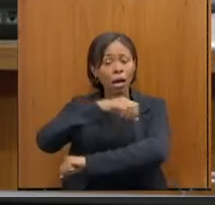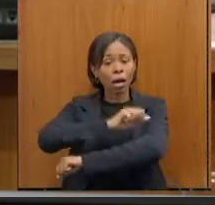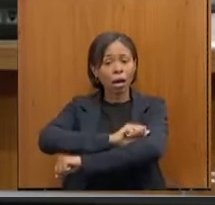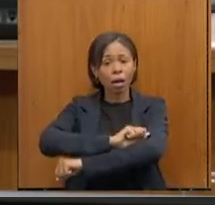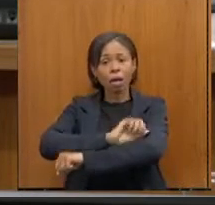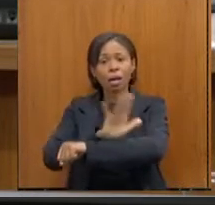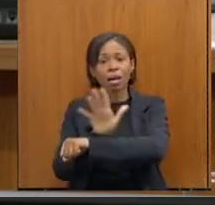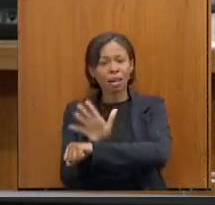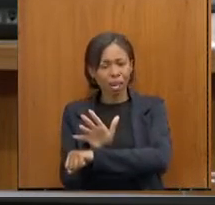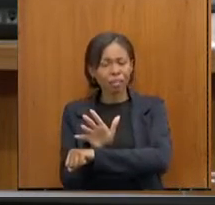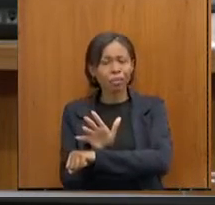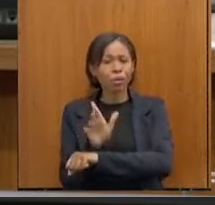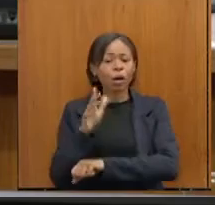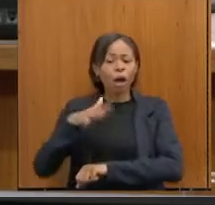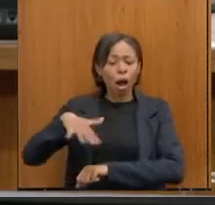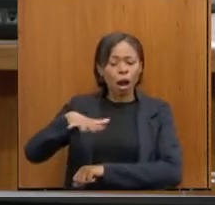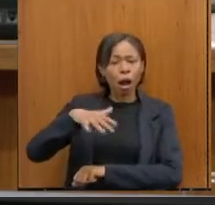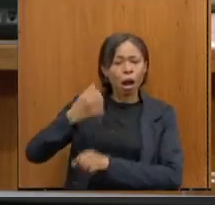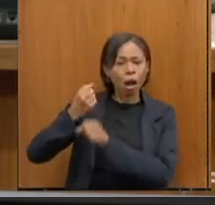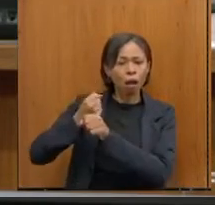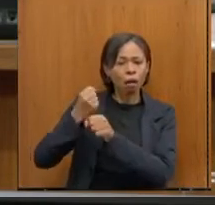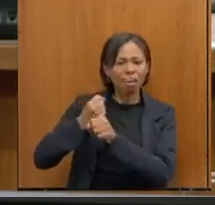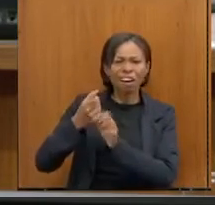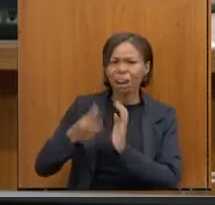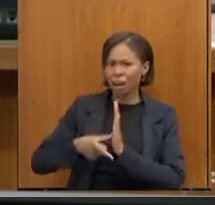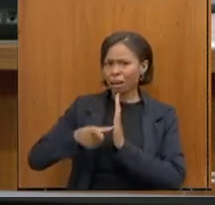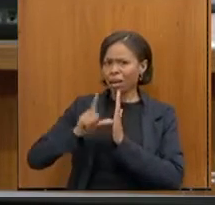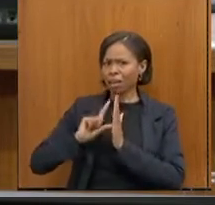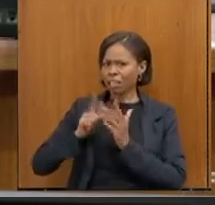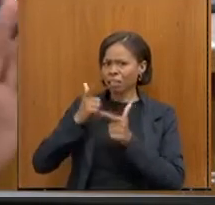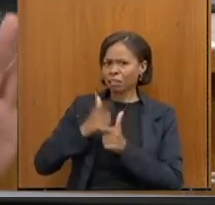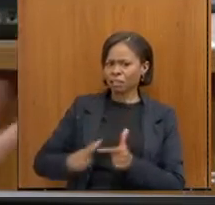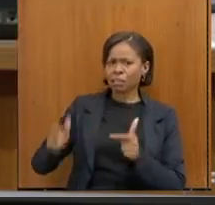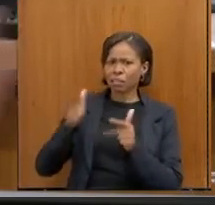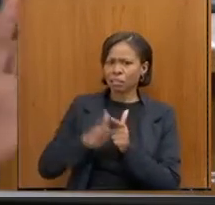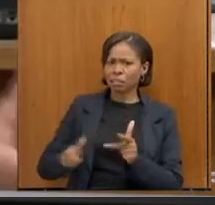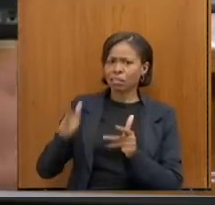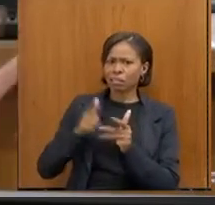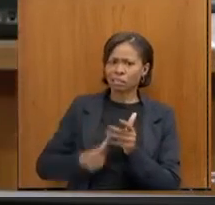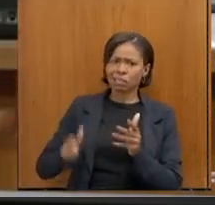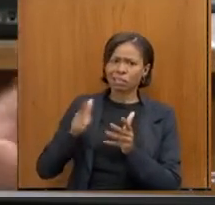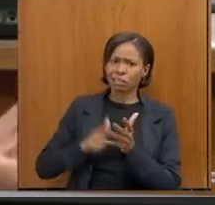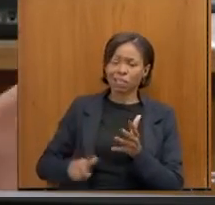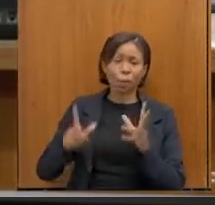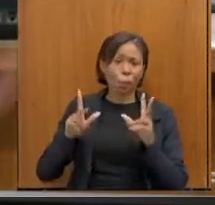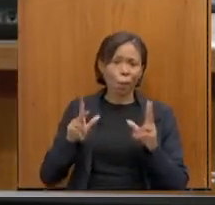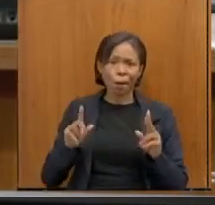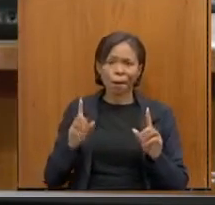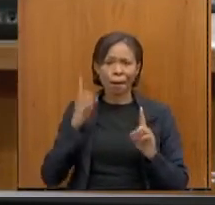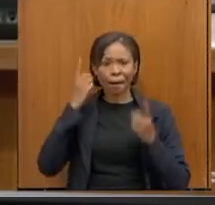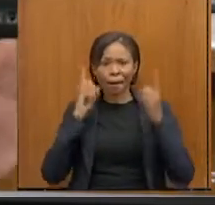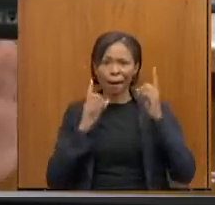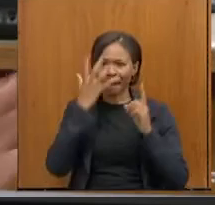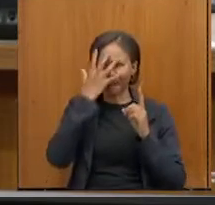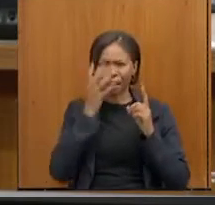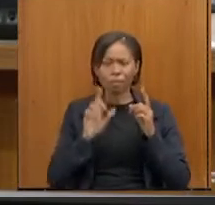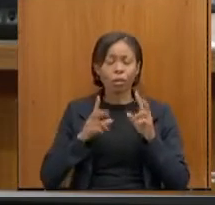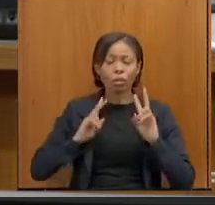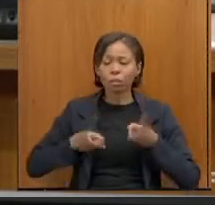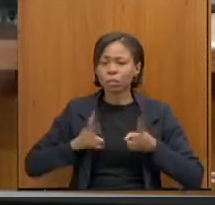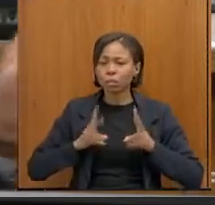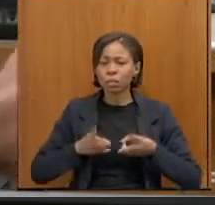Coração de Jesus que era tradicionalmente um problema não era igual carnaval todo ano lá nessa região tinha